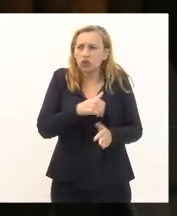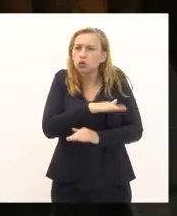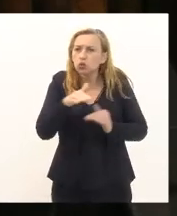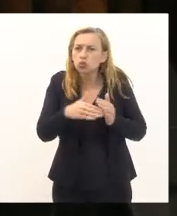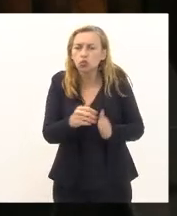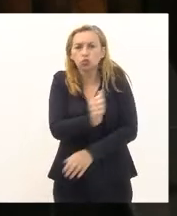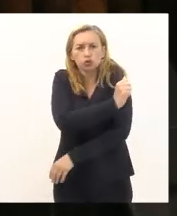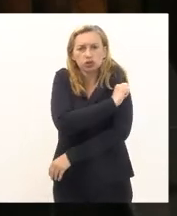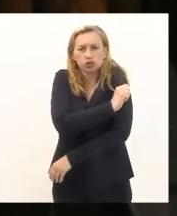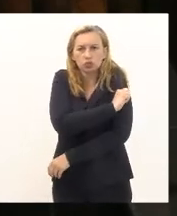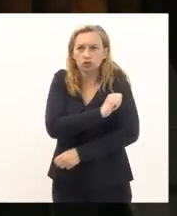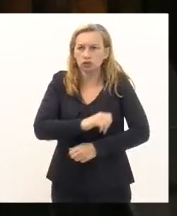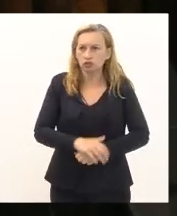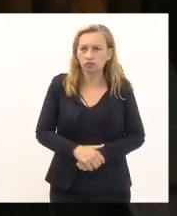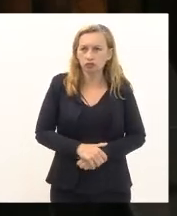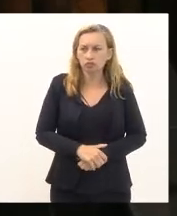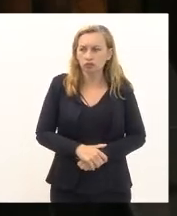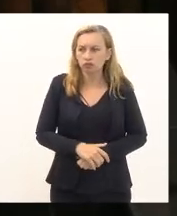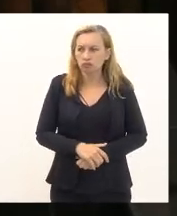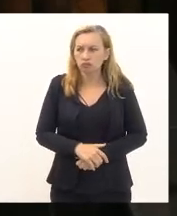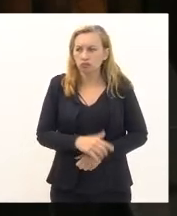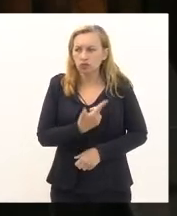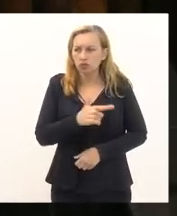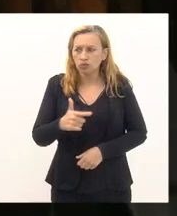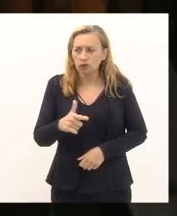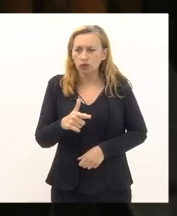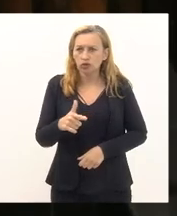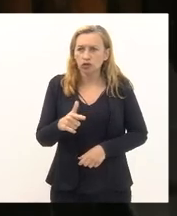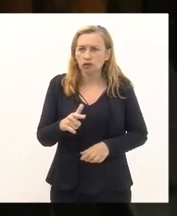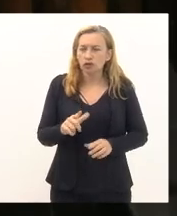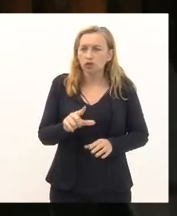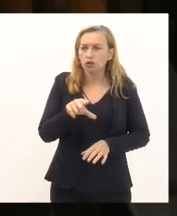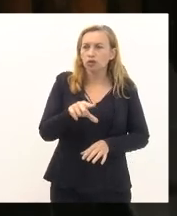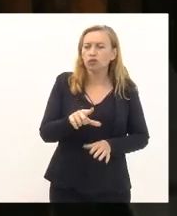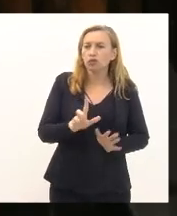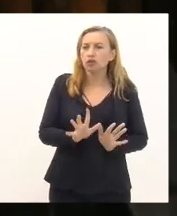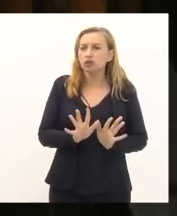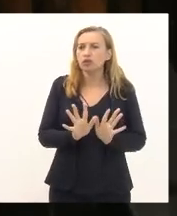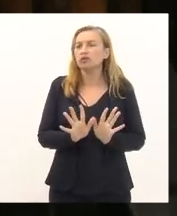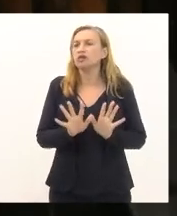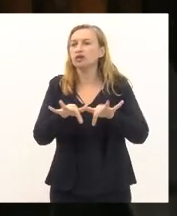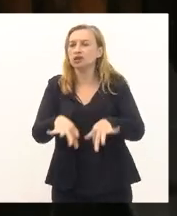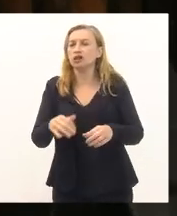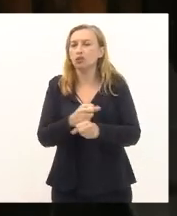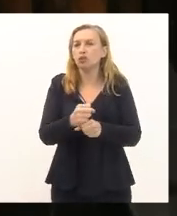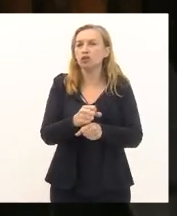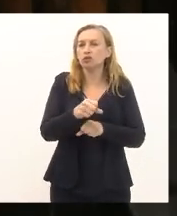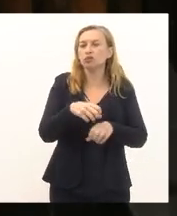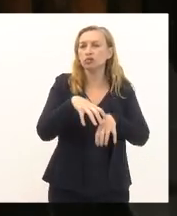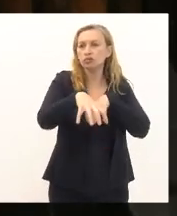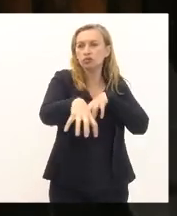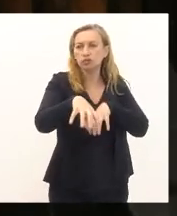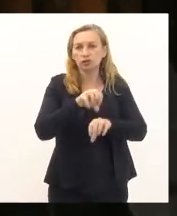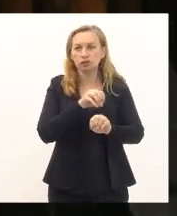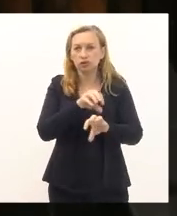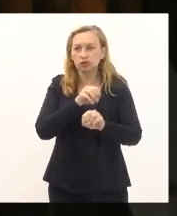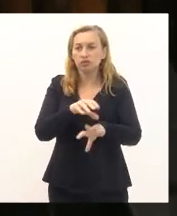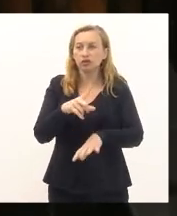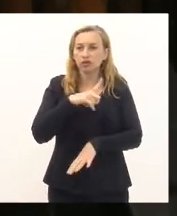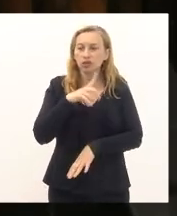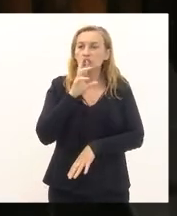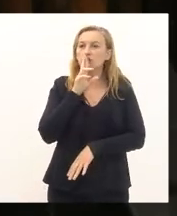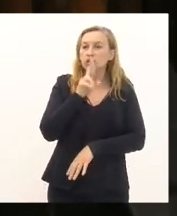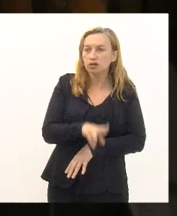os alunos não teriam mais opção de concluir o ano com o ensino remoto, ia ter como resultado